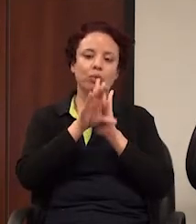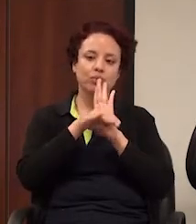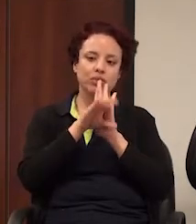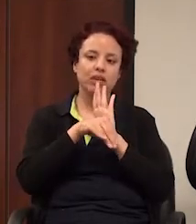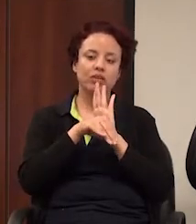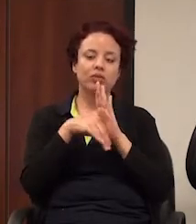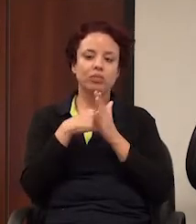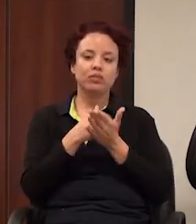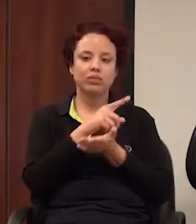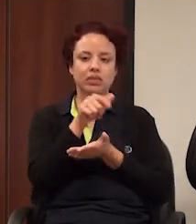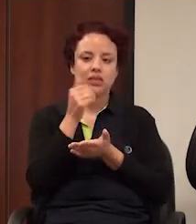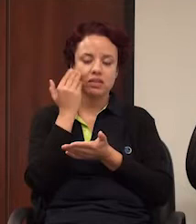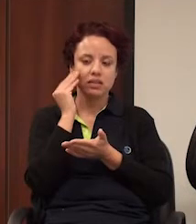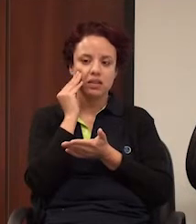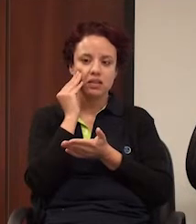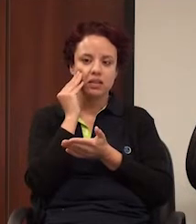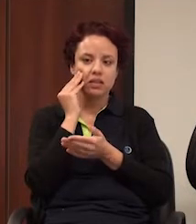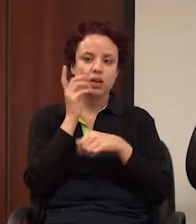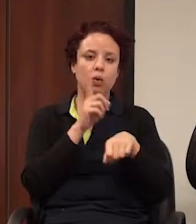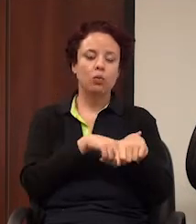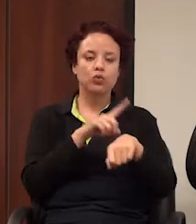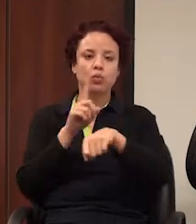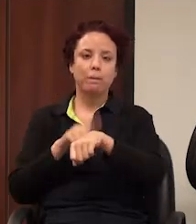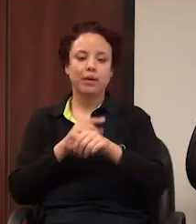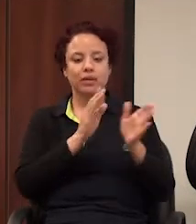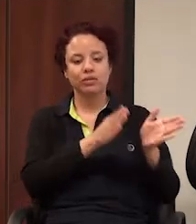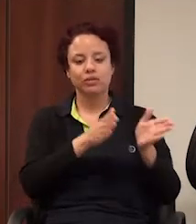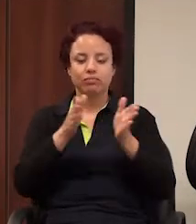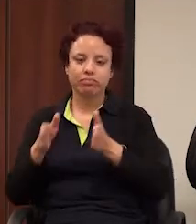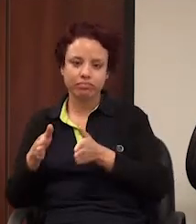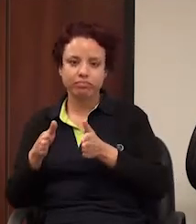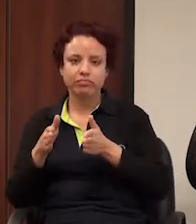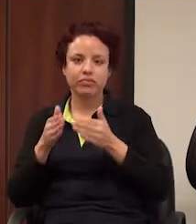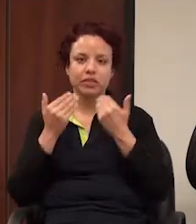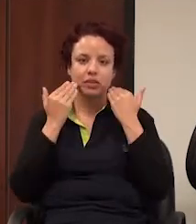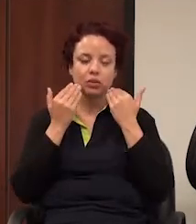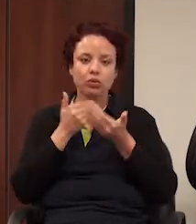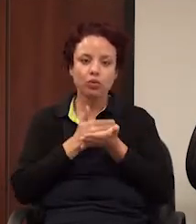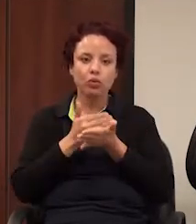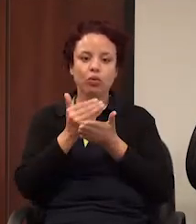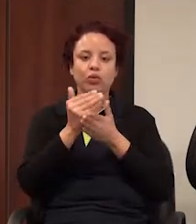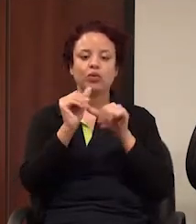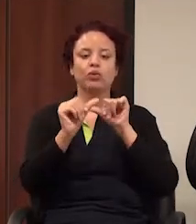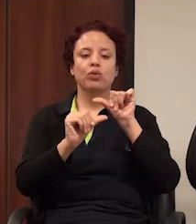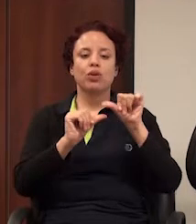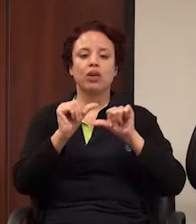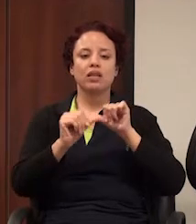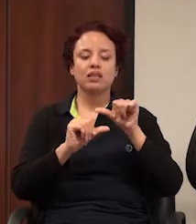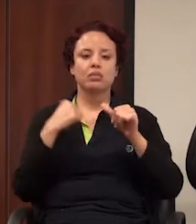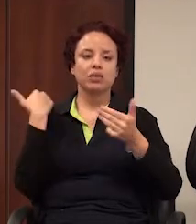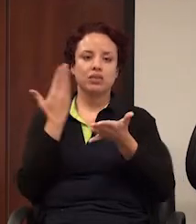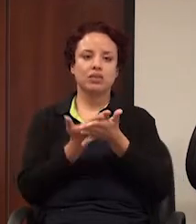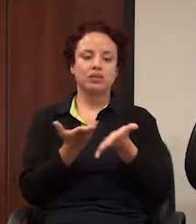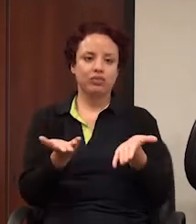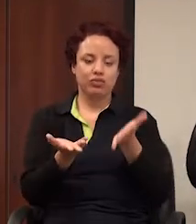poder situar, né, os momentos que, né, indicaram toda essa mudança que nos chega no dia de hoje.